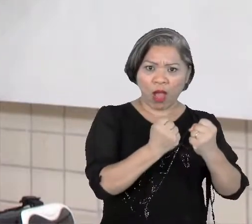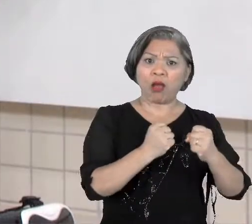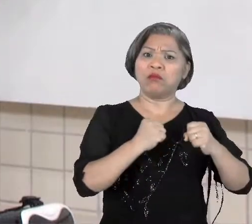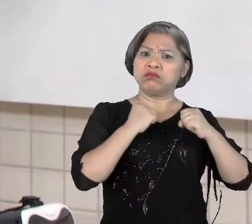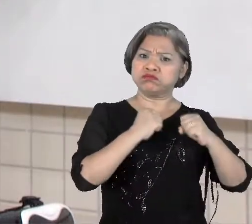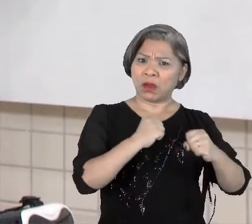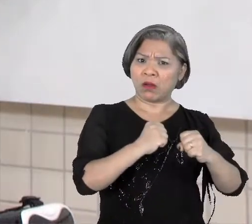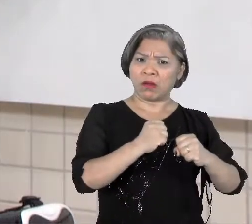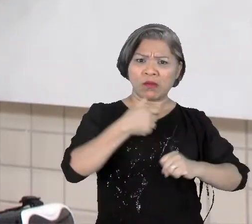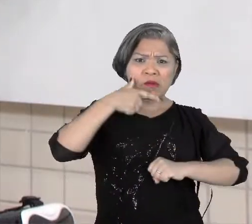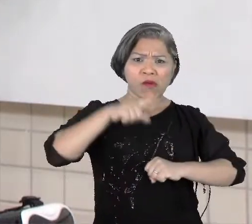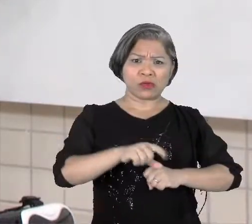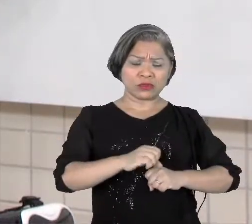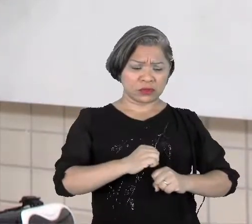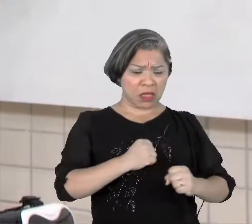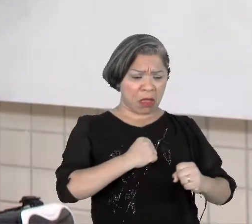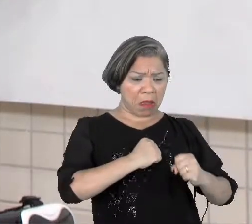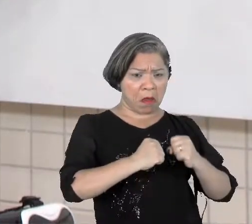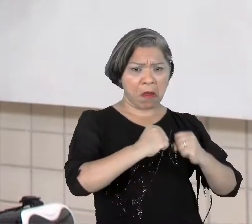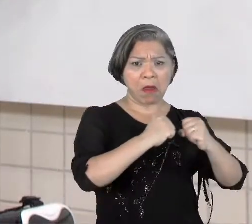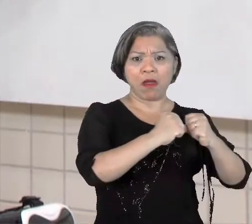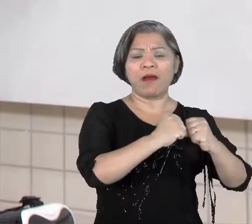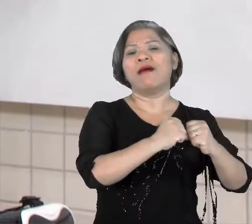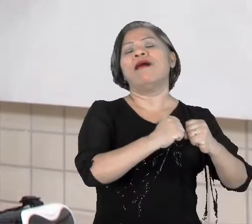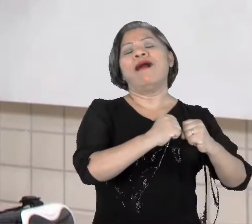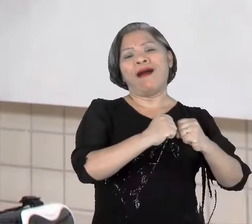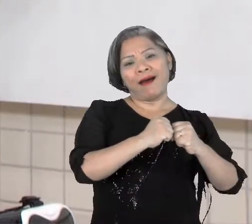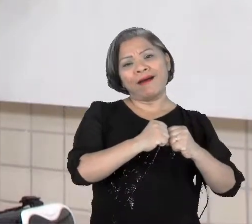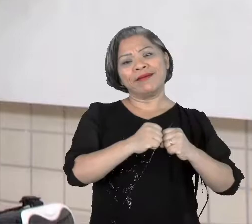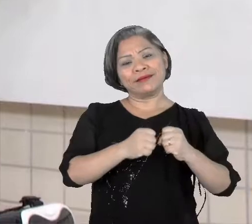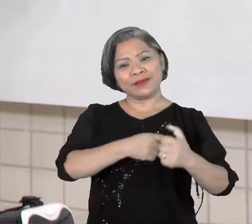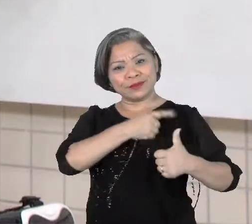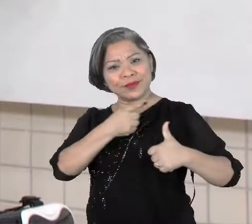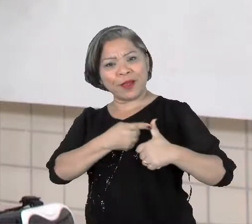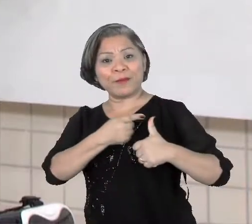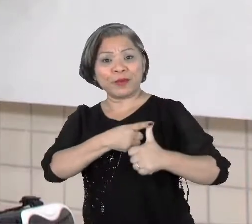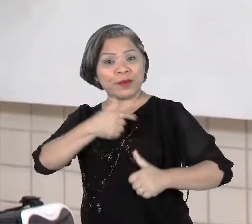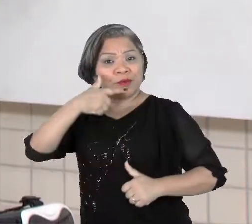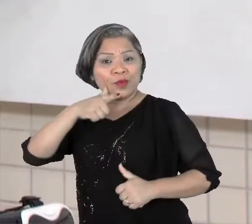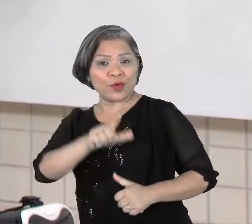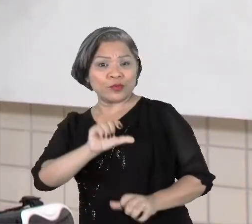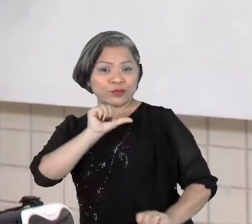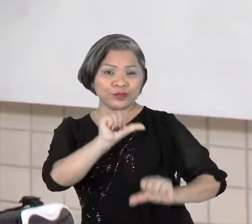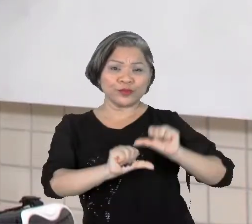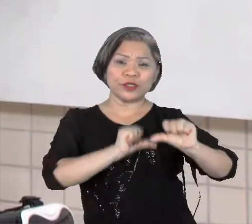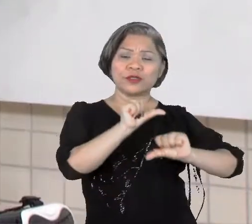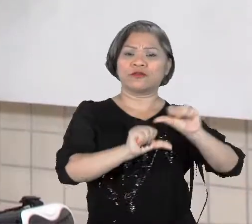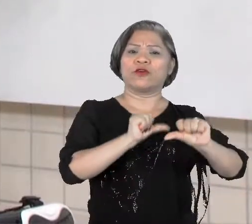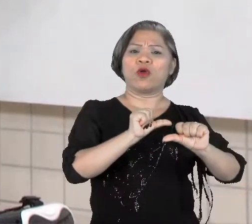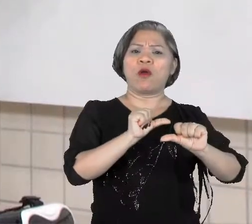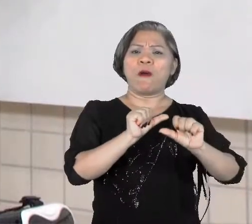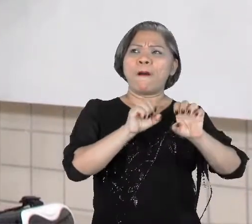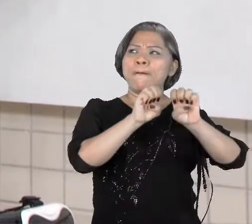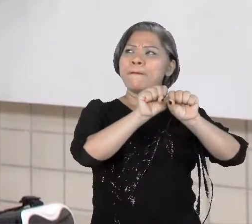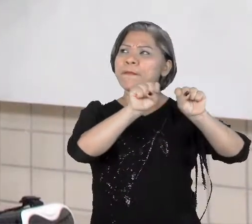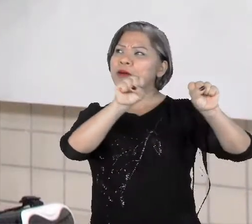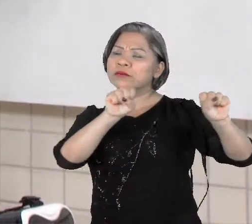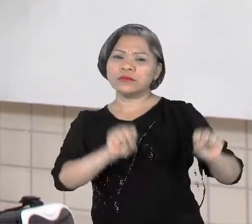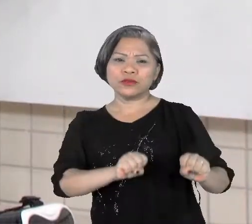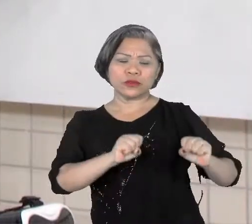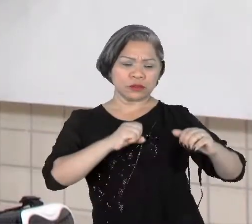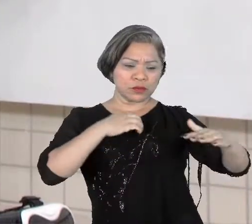veículo. Na primeira Revolução Industrial, eles conseguiram transformar esse sistema de